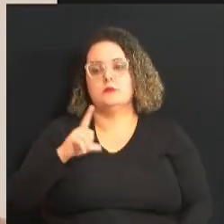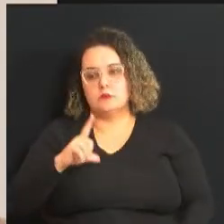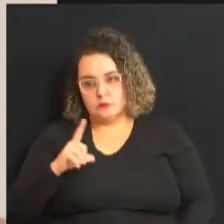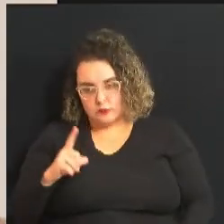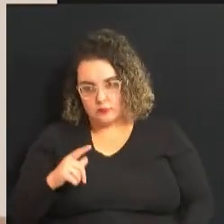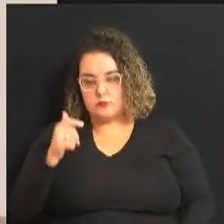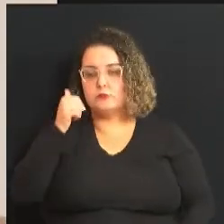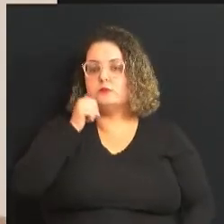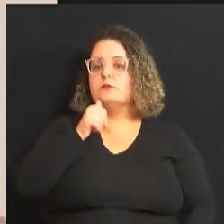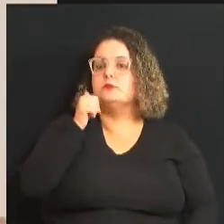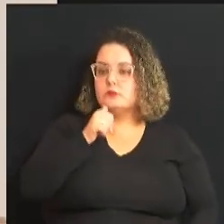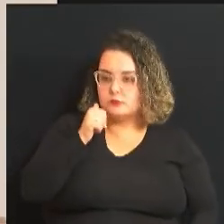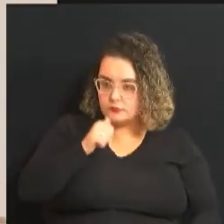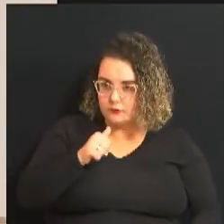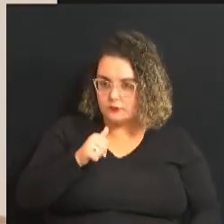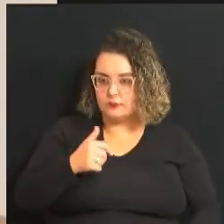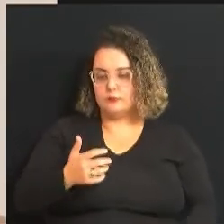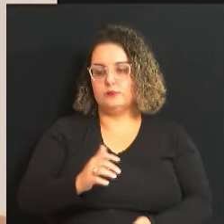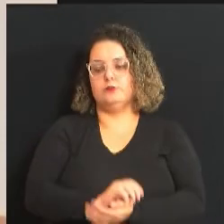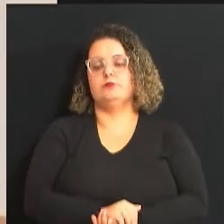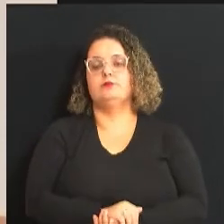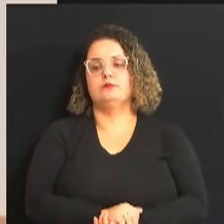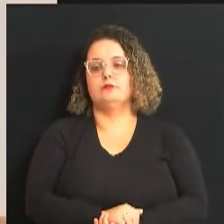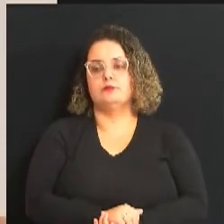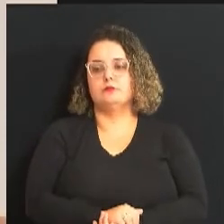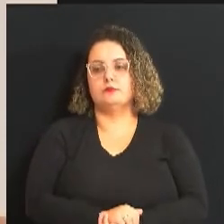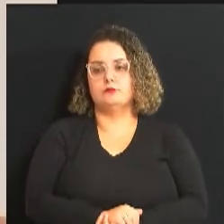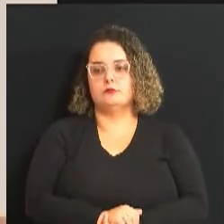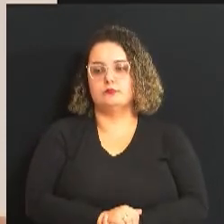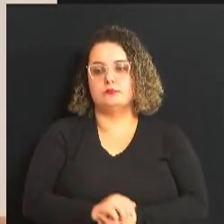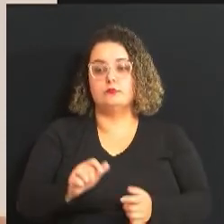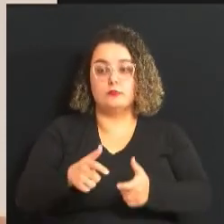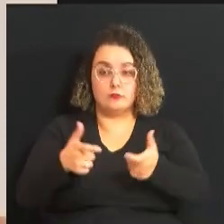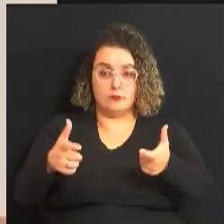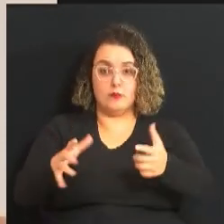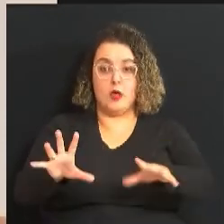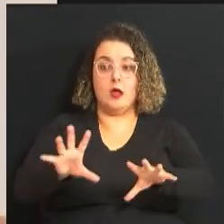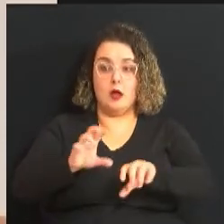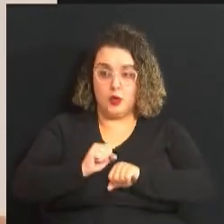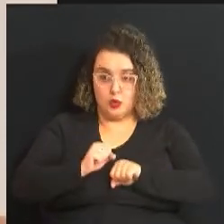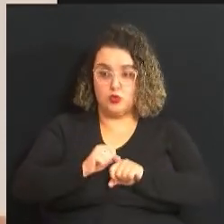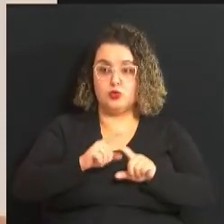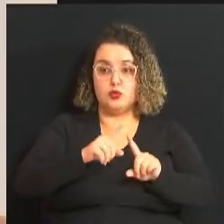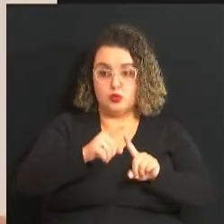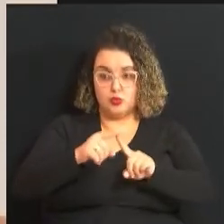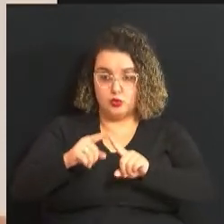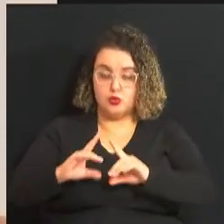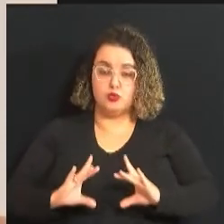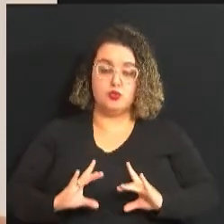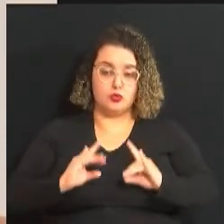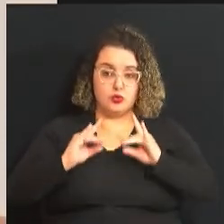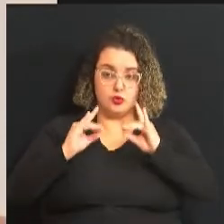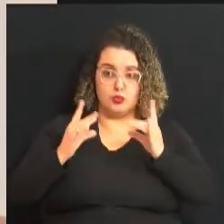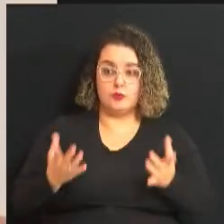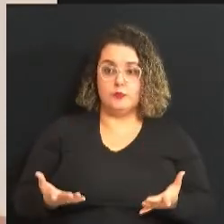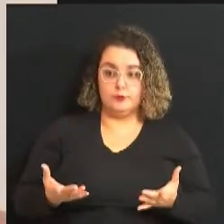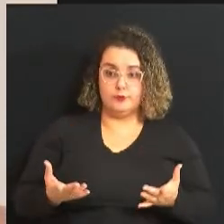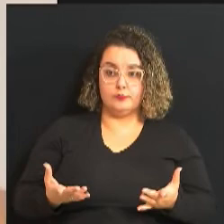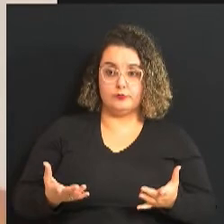mulheres que têm uma maior receptividade a alguns tipos de hormônio e elas